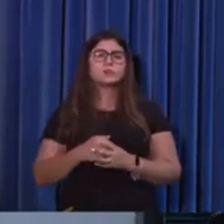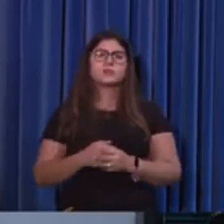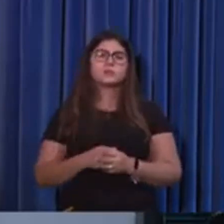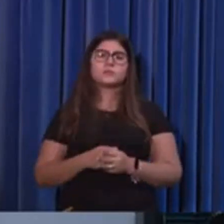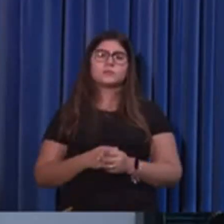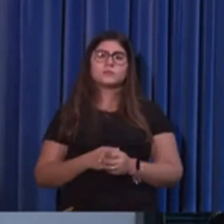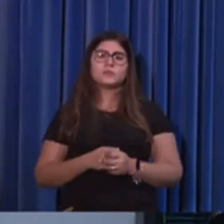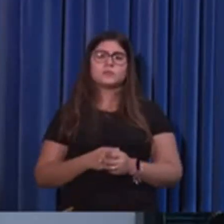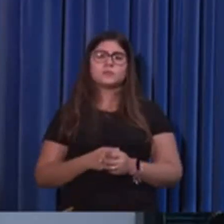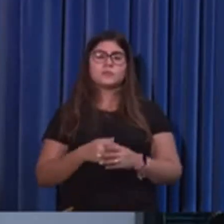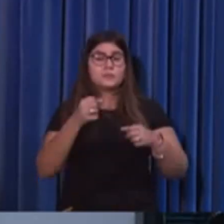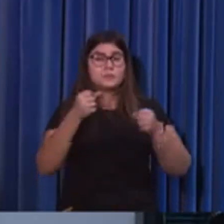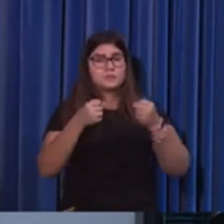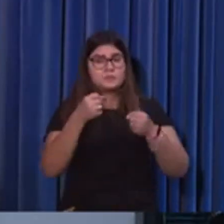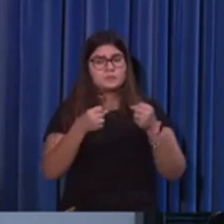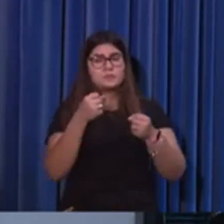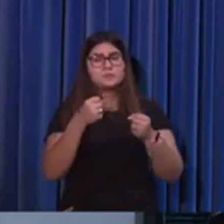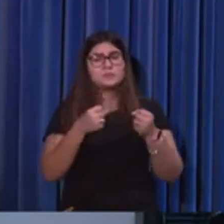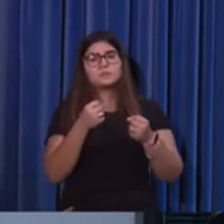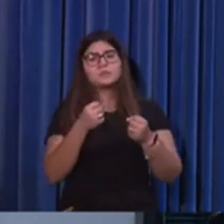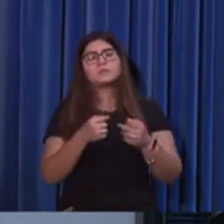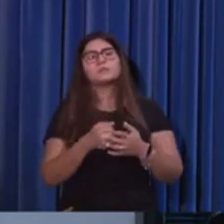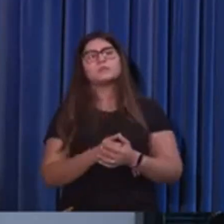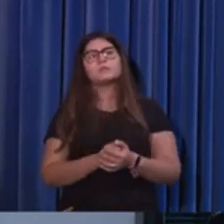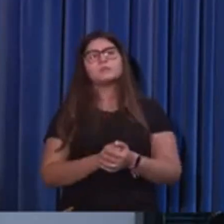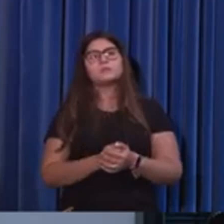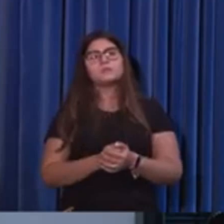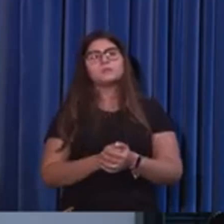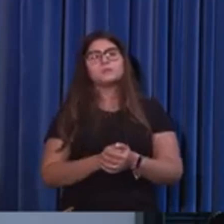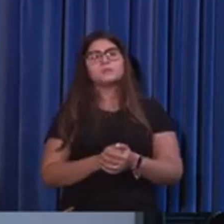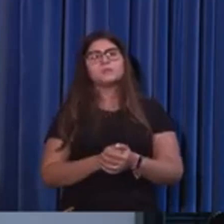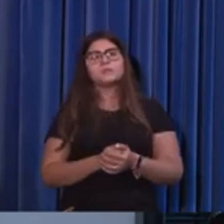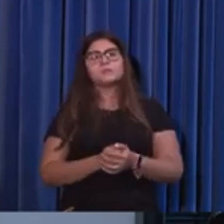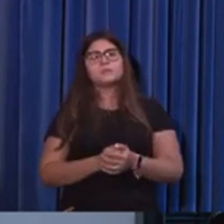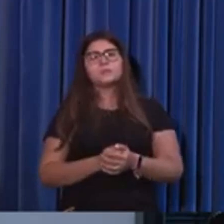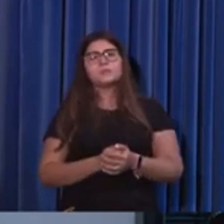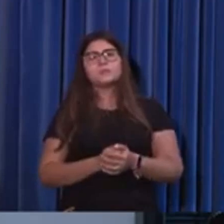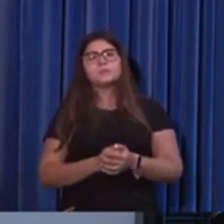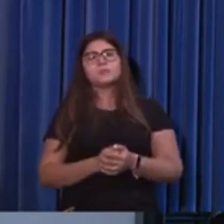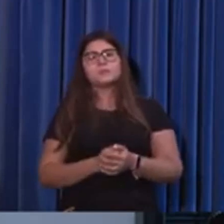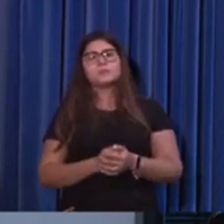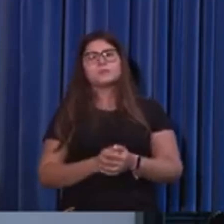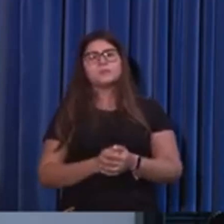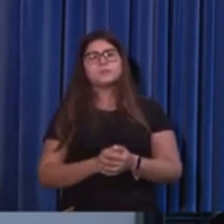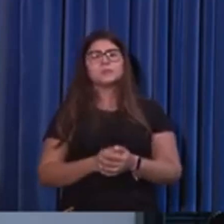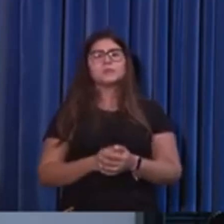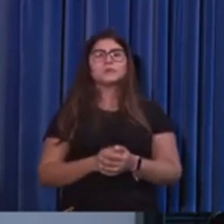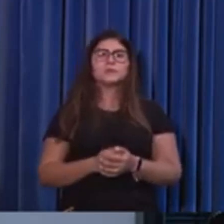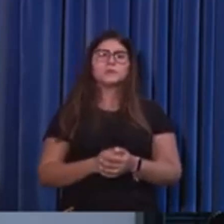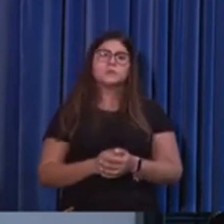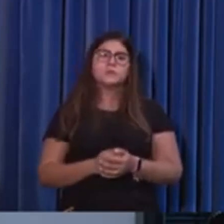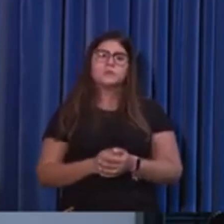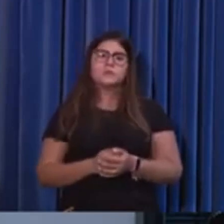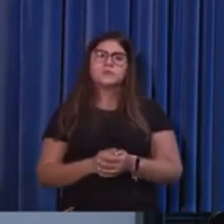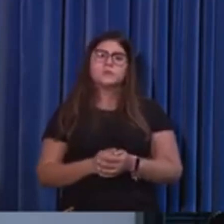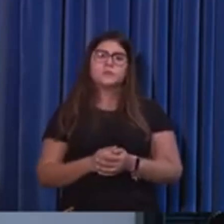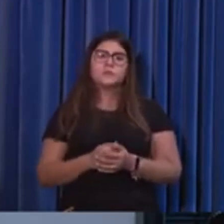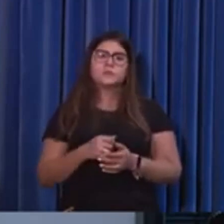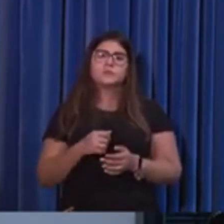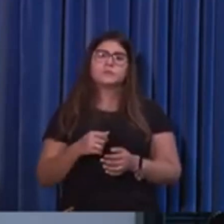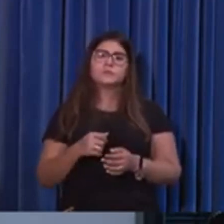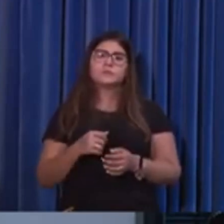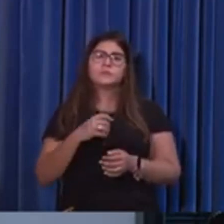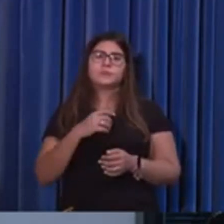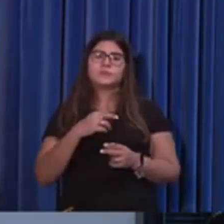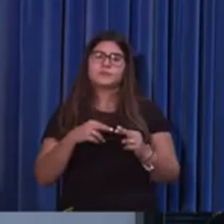responsáveis pelo trânsito, pessoas responsáveis por variadas áreas